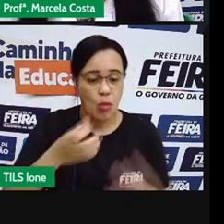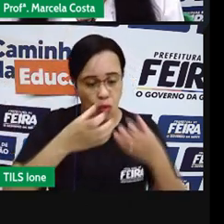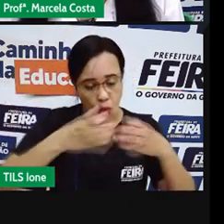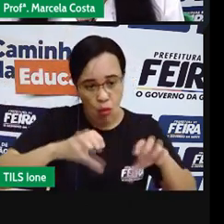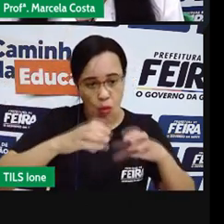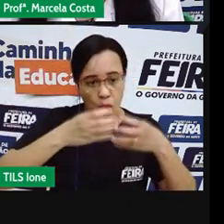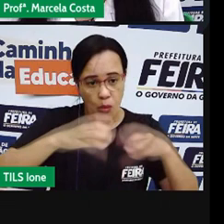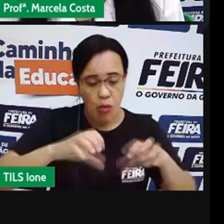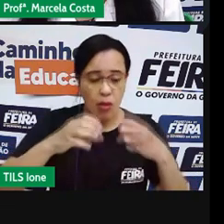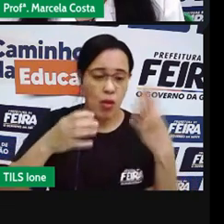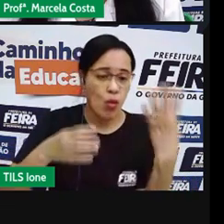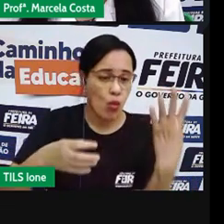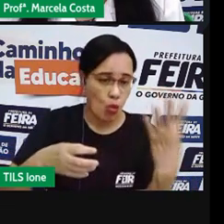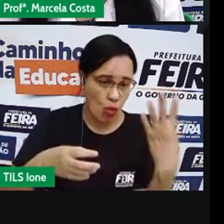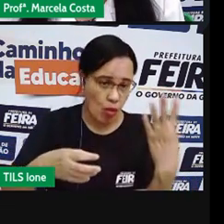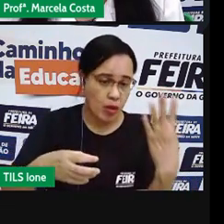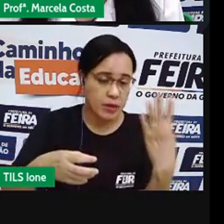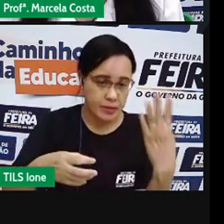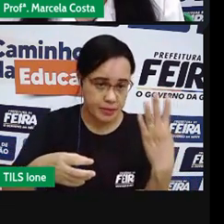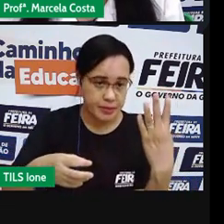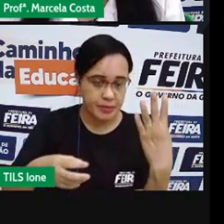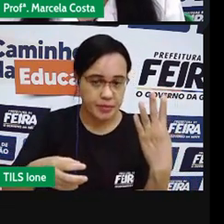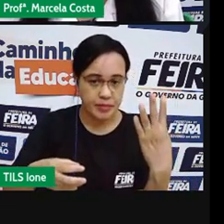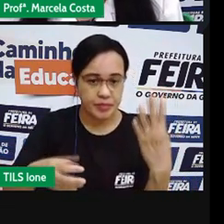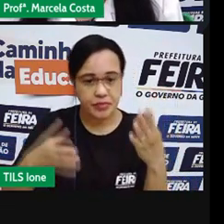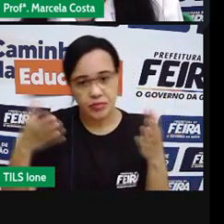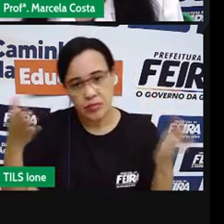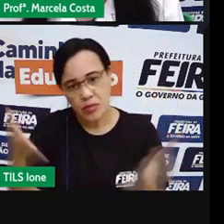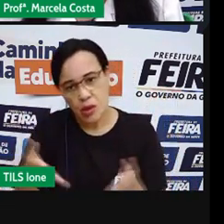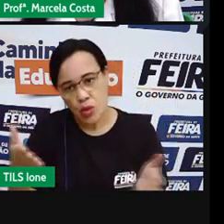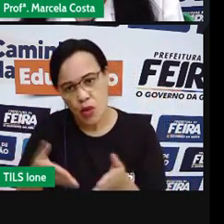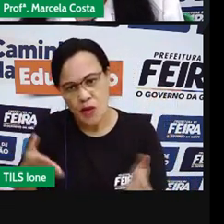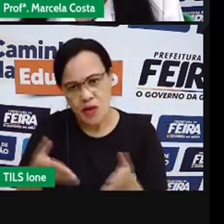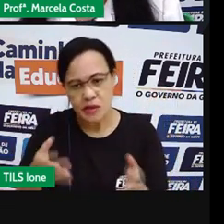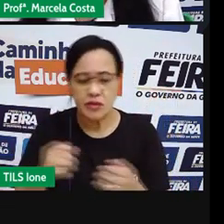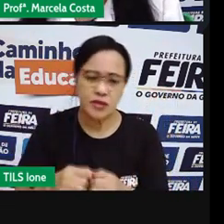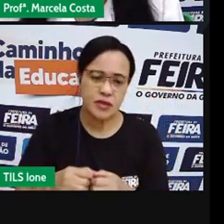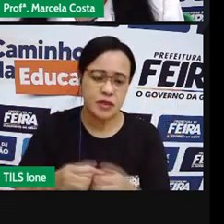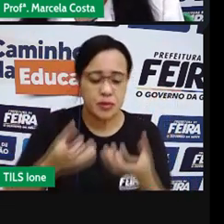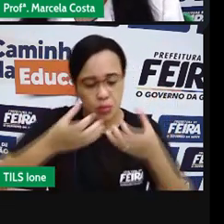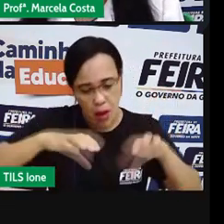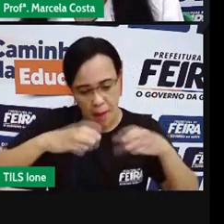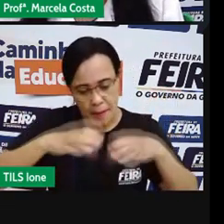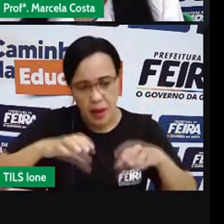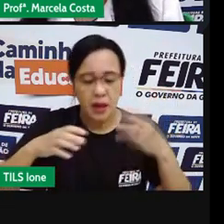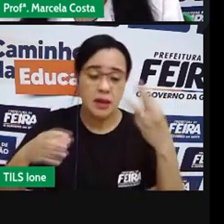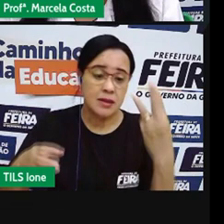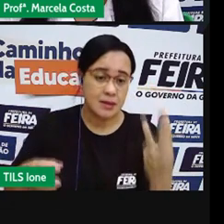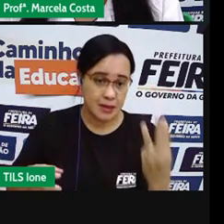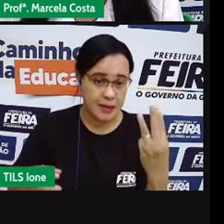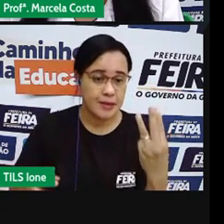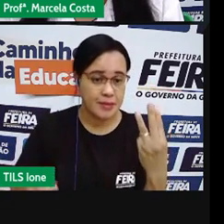Ela colocou 4 ovos ontem e hoje ela colocou 3.